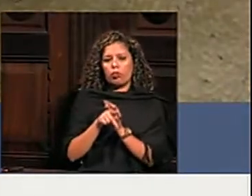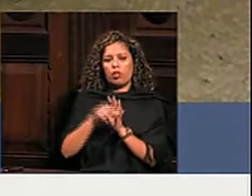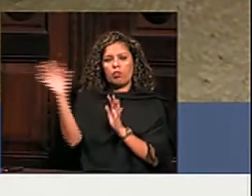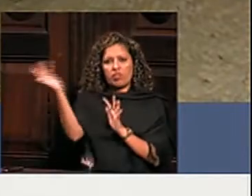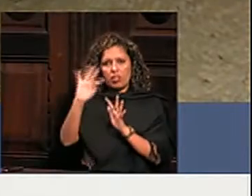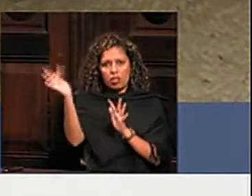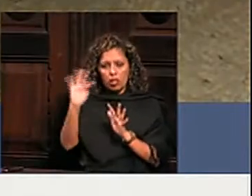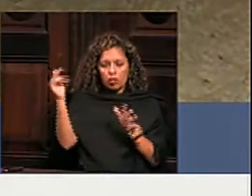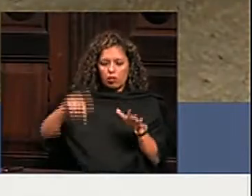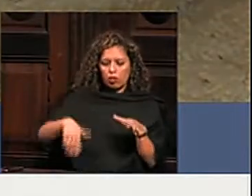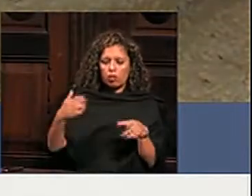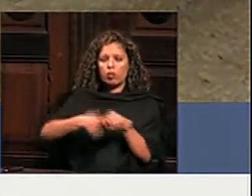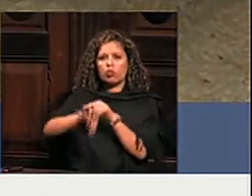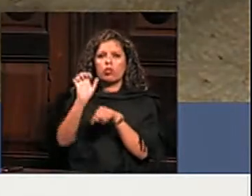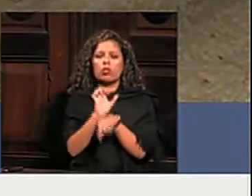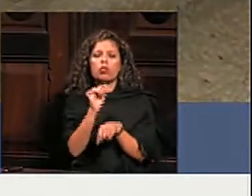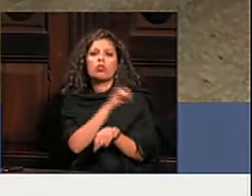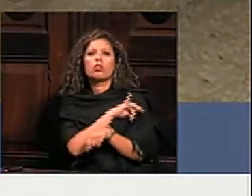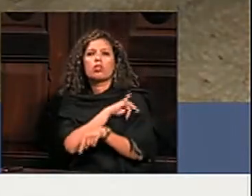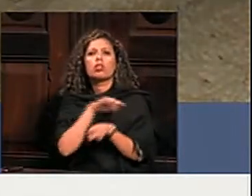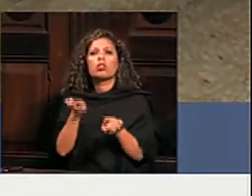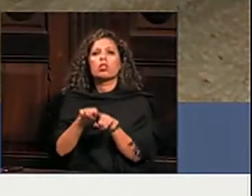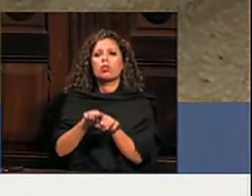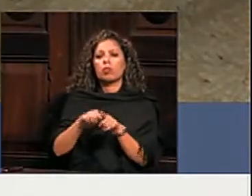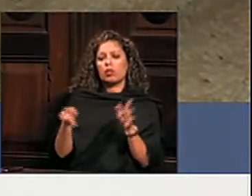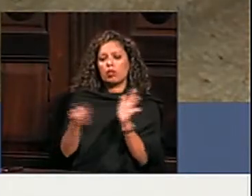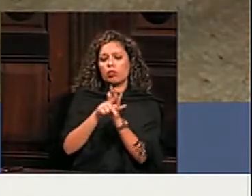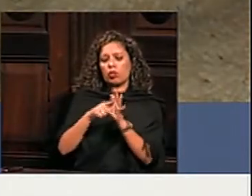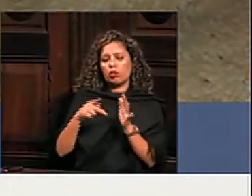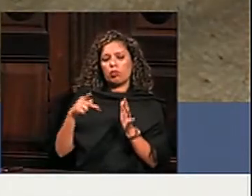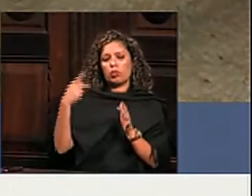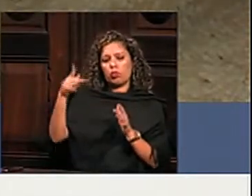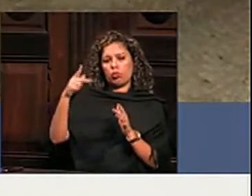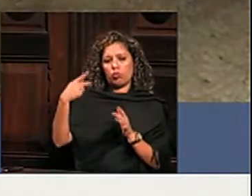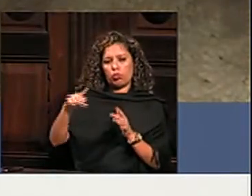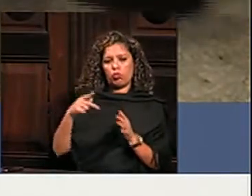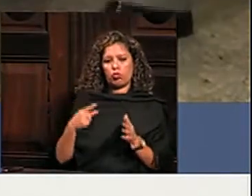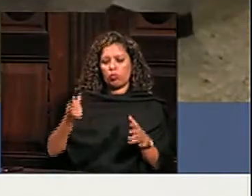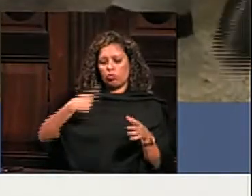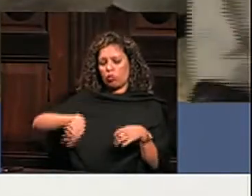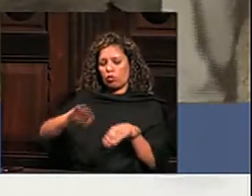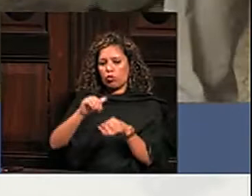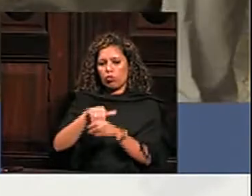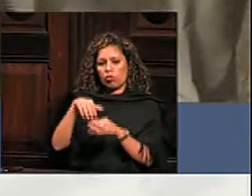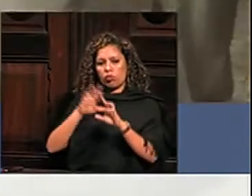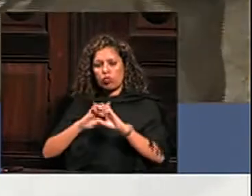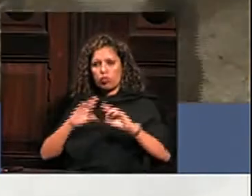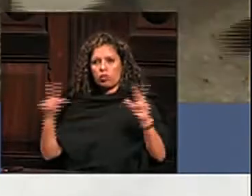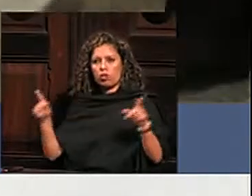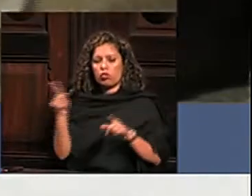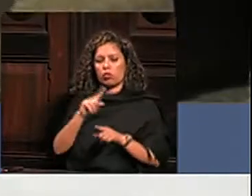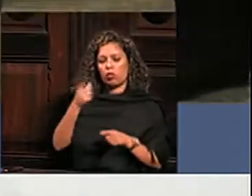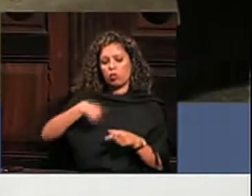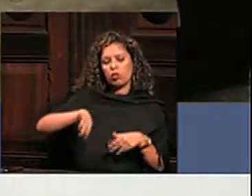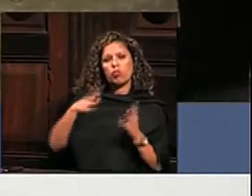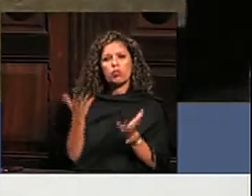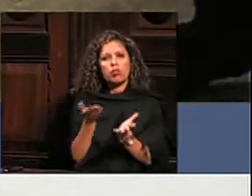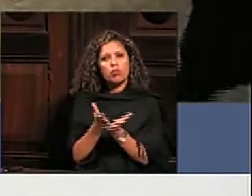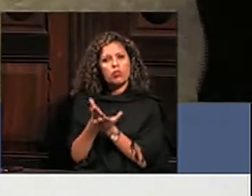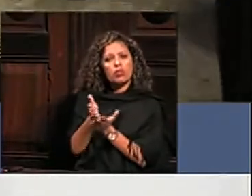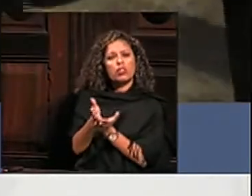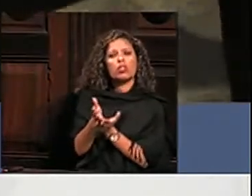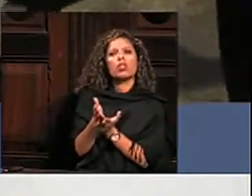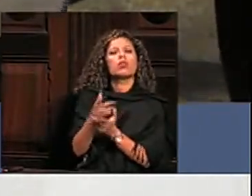do Estado. Por último, senhor presidente, há um esforço aqui enorme, com opiniões diferentes, para que a gente caminhe